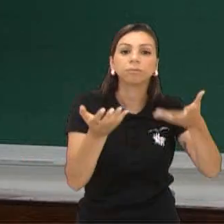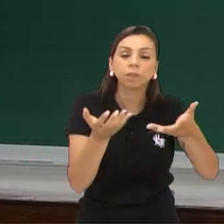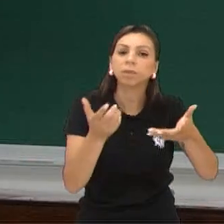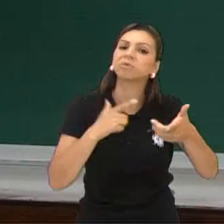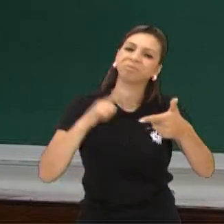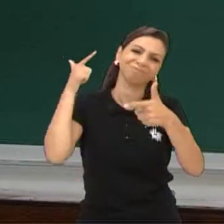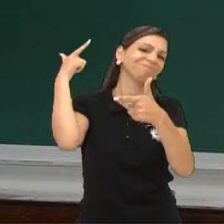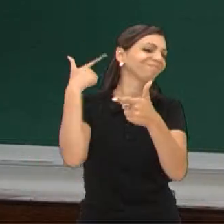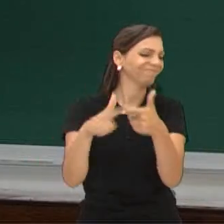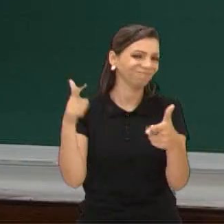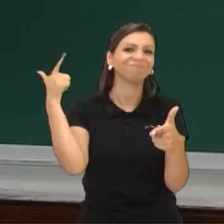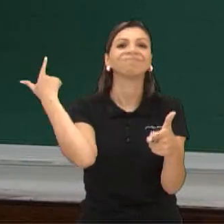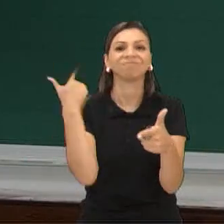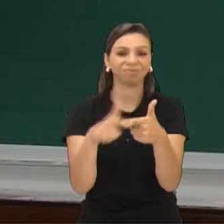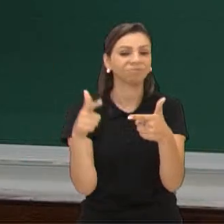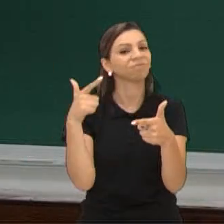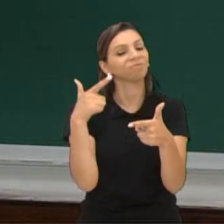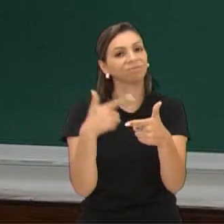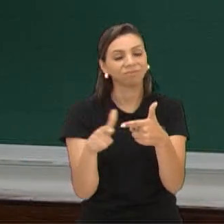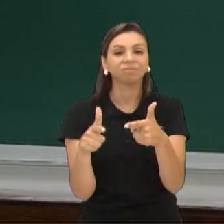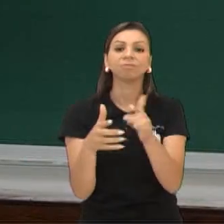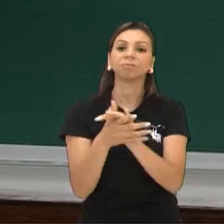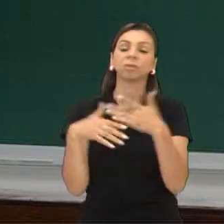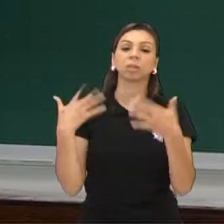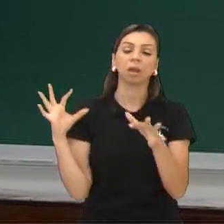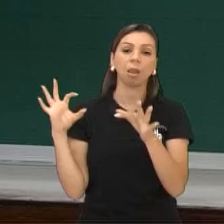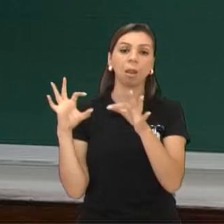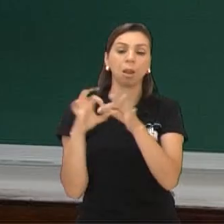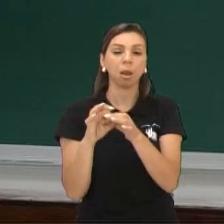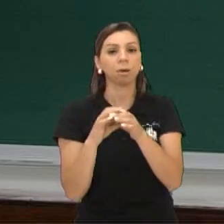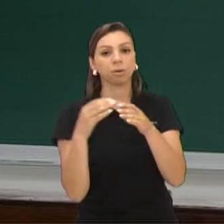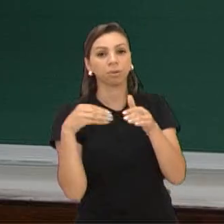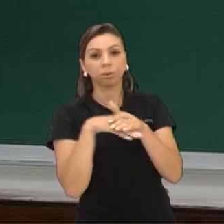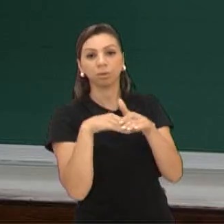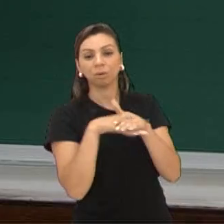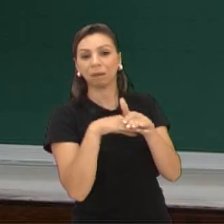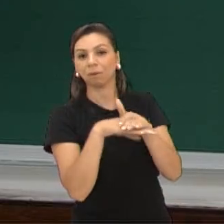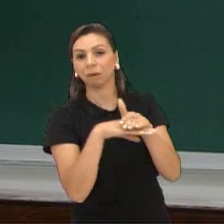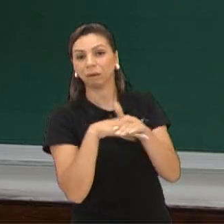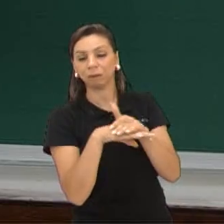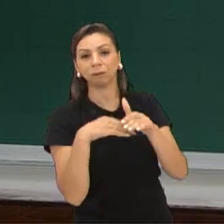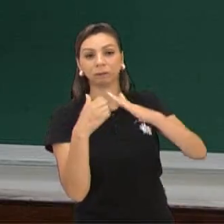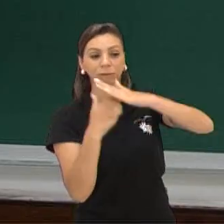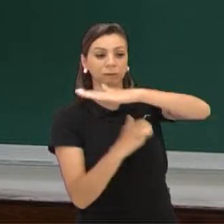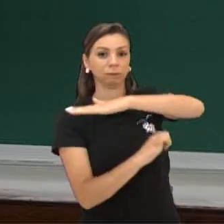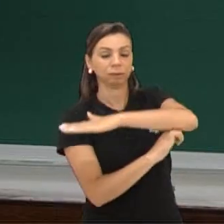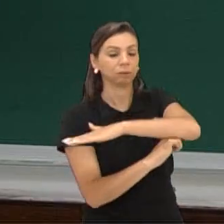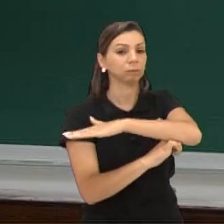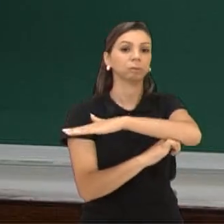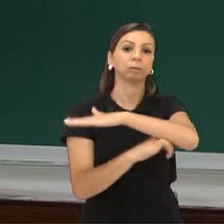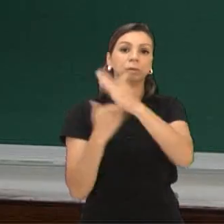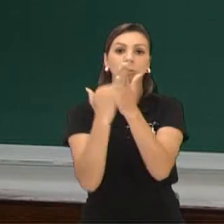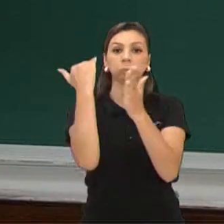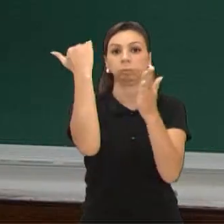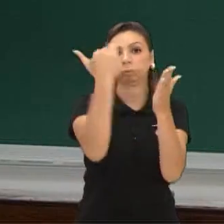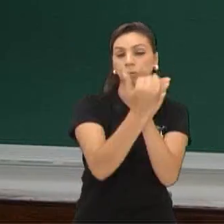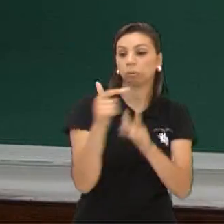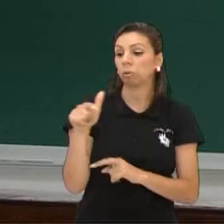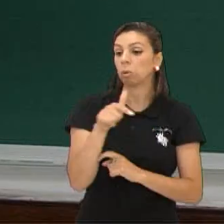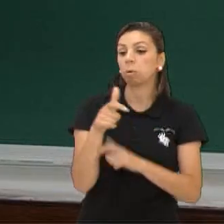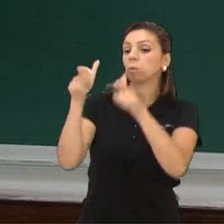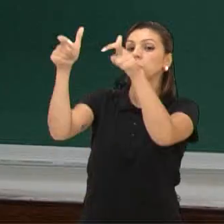muitos problemas. Problemas ligados a esse acúmulo exagerado de toda essa infraestrutura que em outros